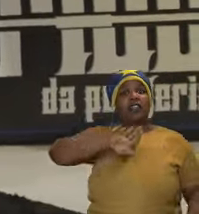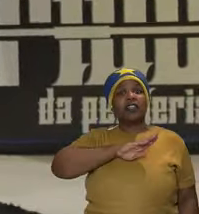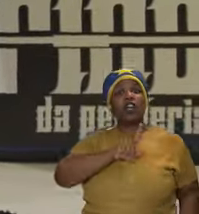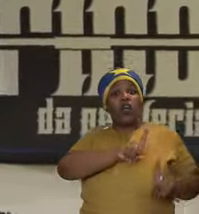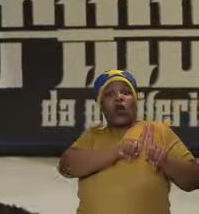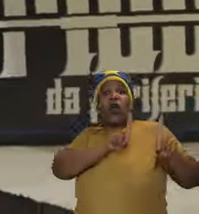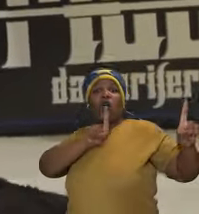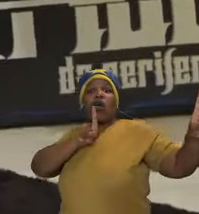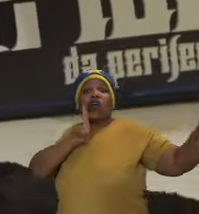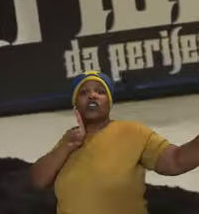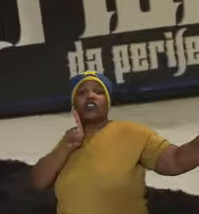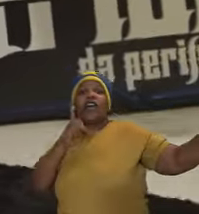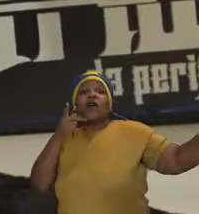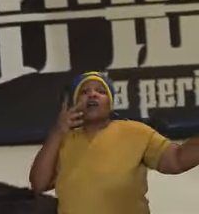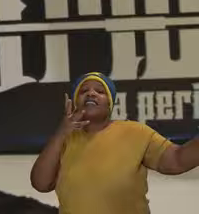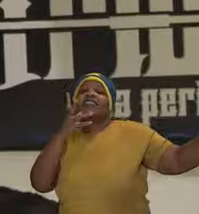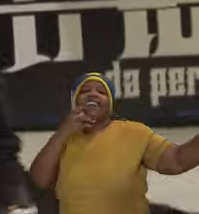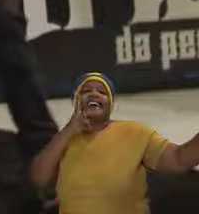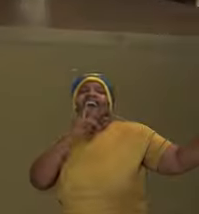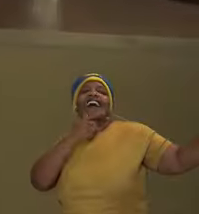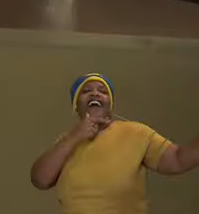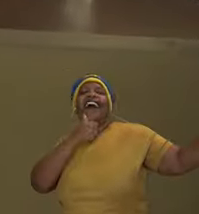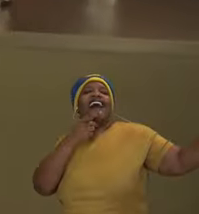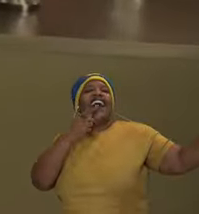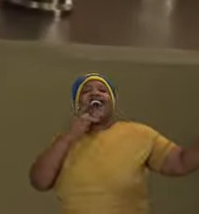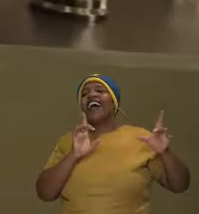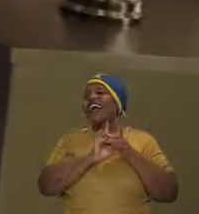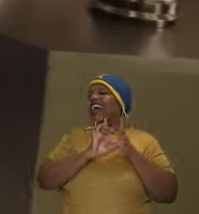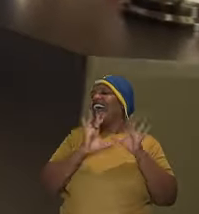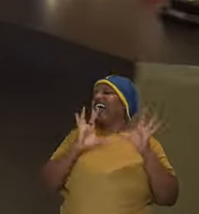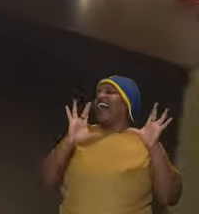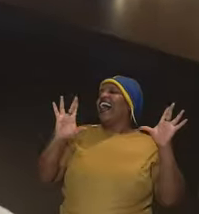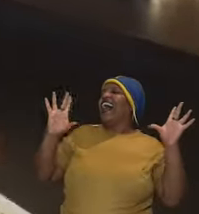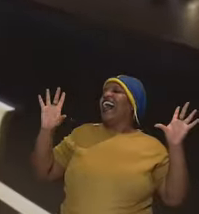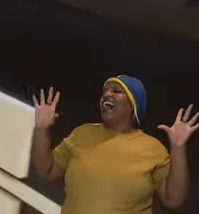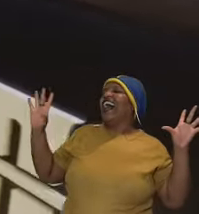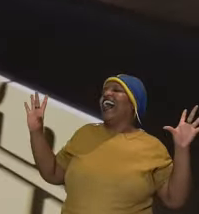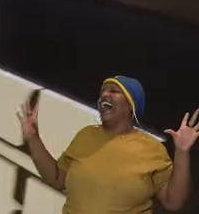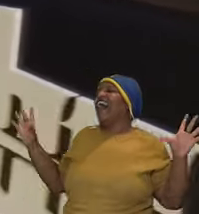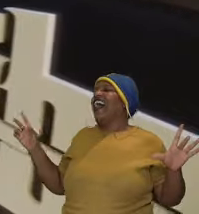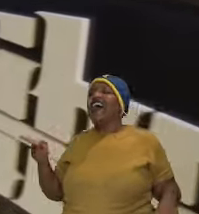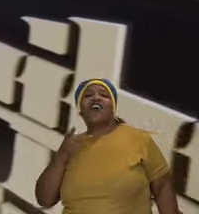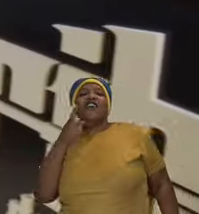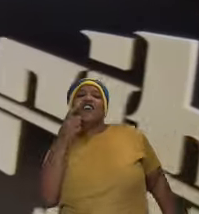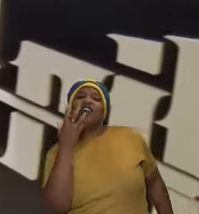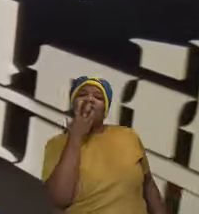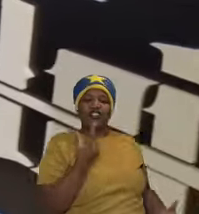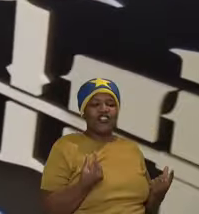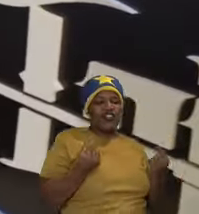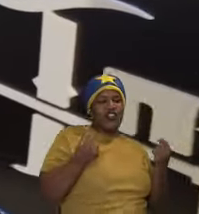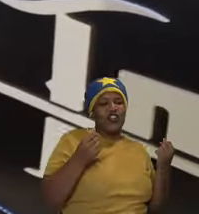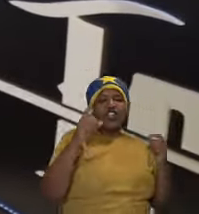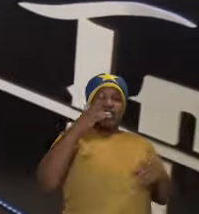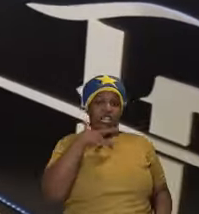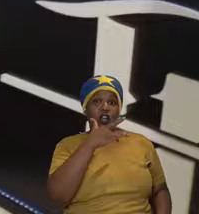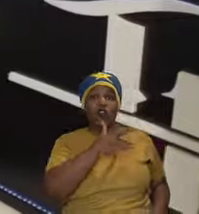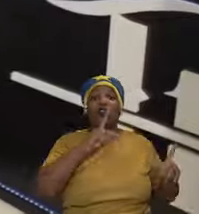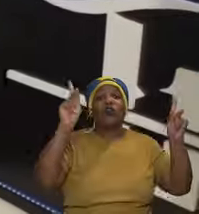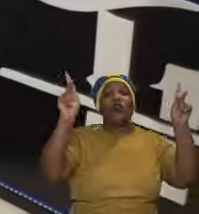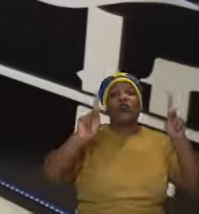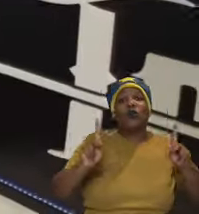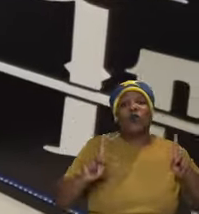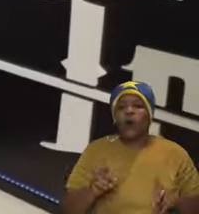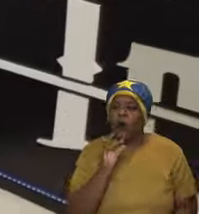do fim, vai vir mais demora. Liberdade primeiro, com música e dinheiro. Saúde, paz e fumaça, fuga